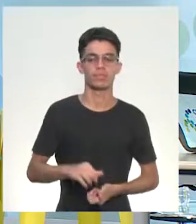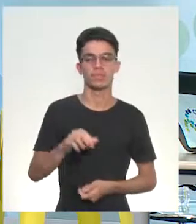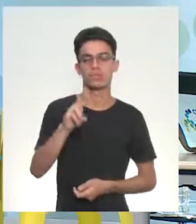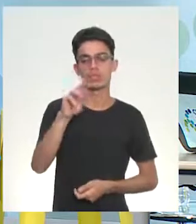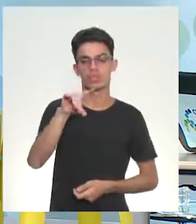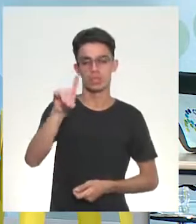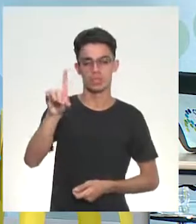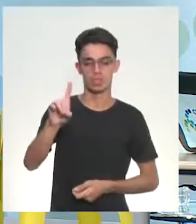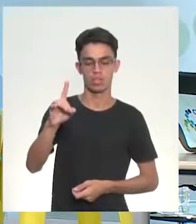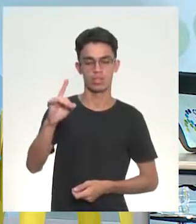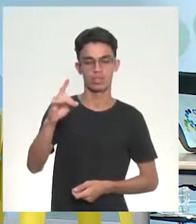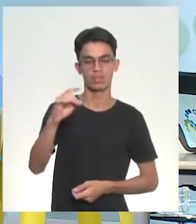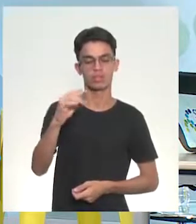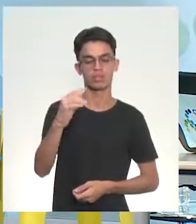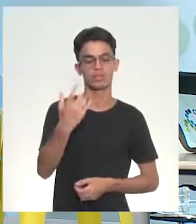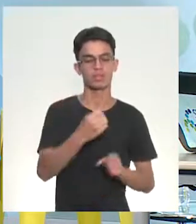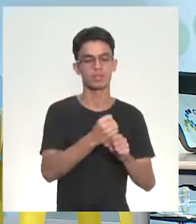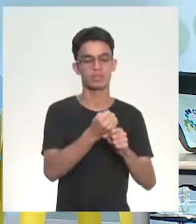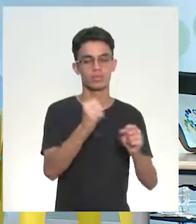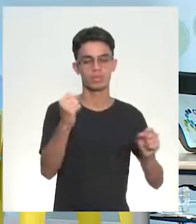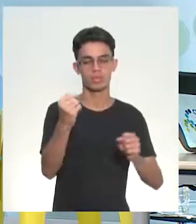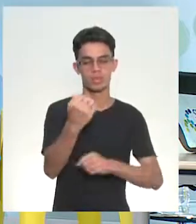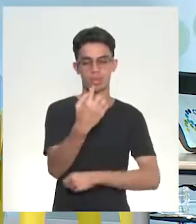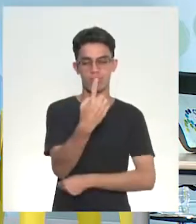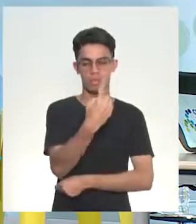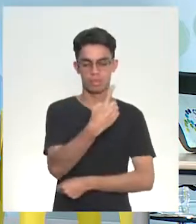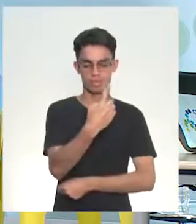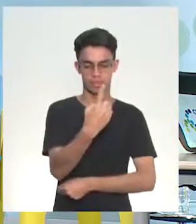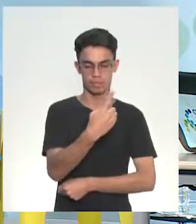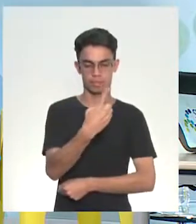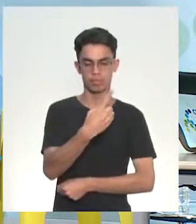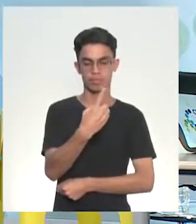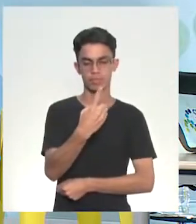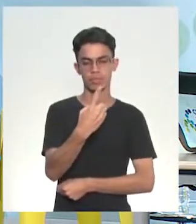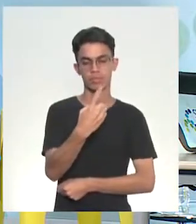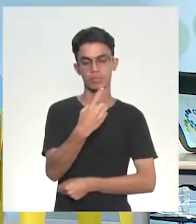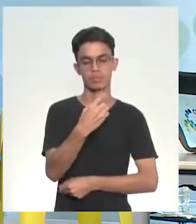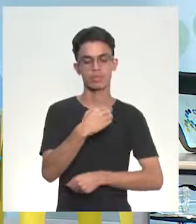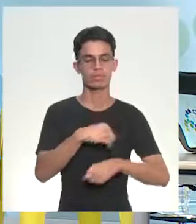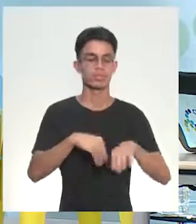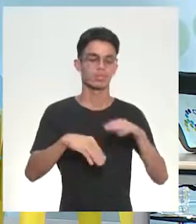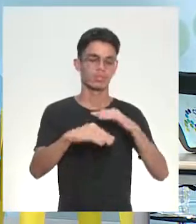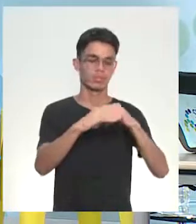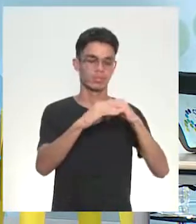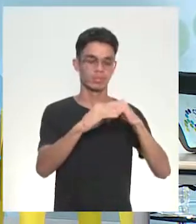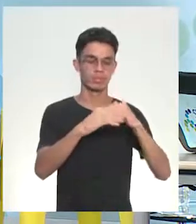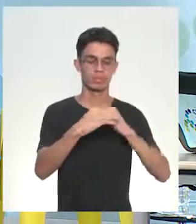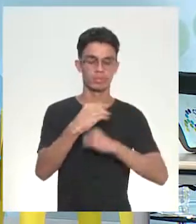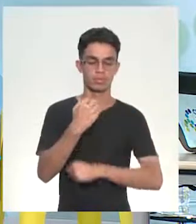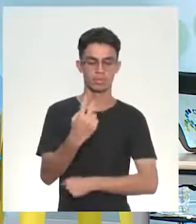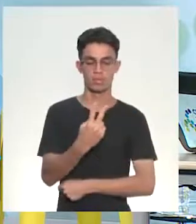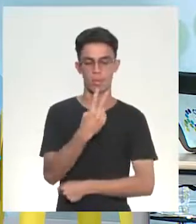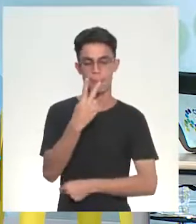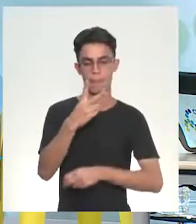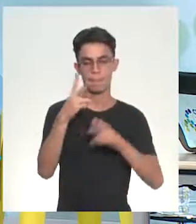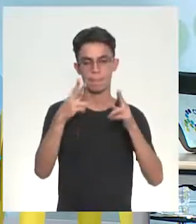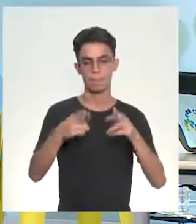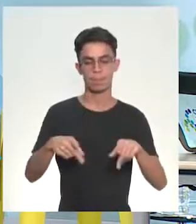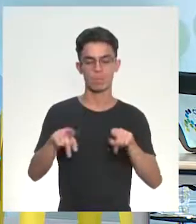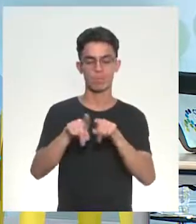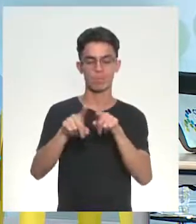Grandeza 1 são aqueles valores que terão a mesma unidade de medida. E grandeza 2,